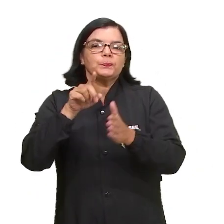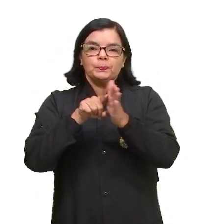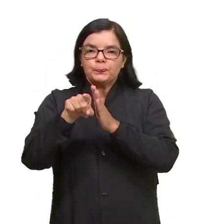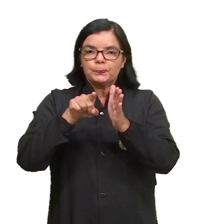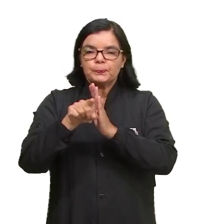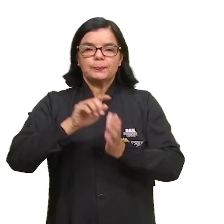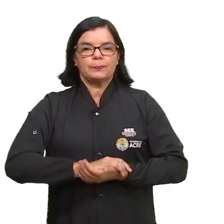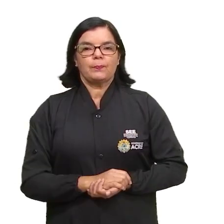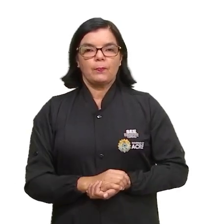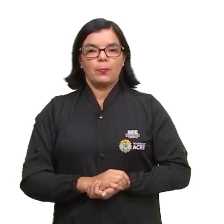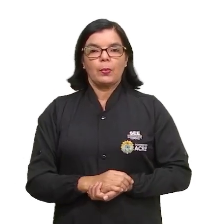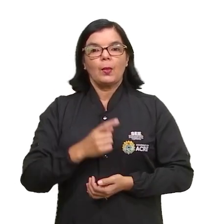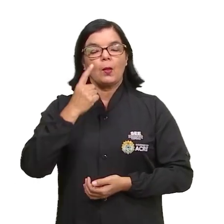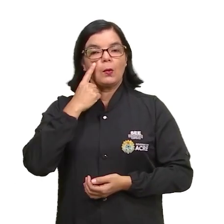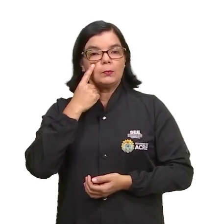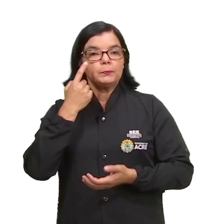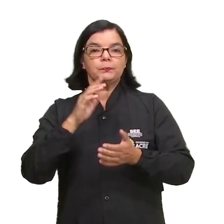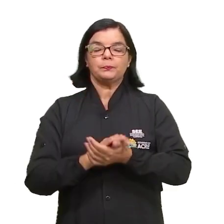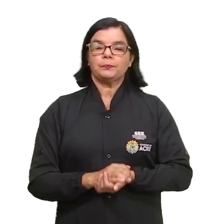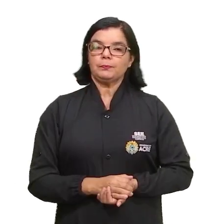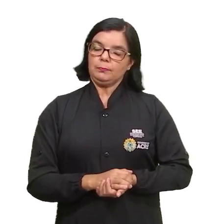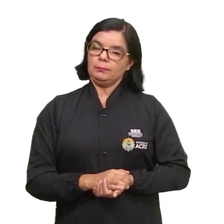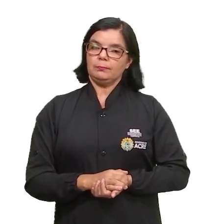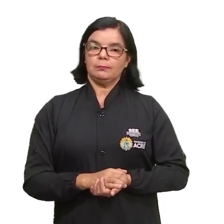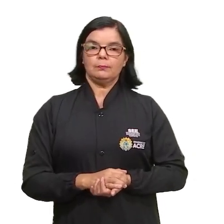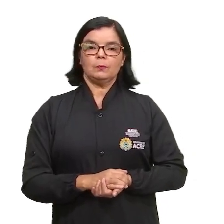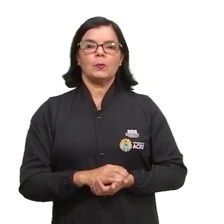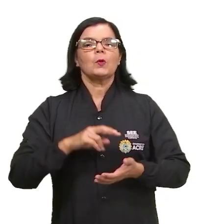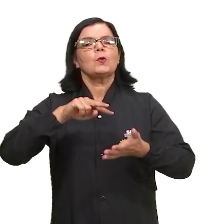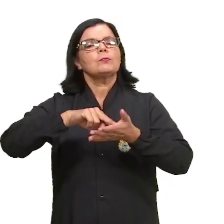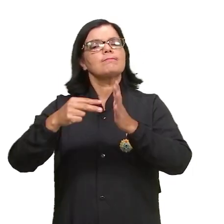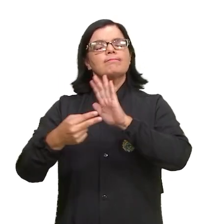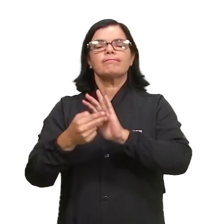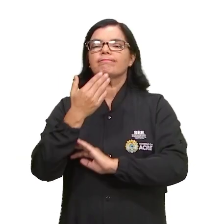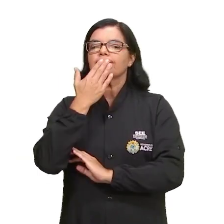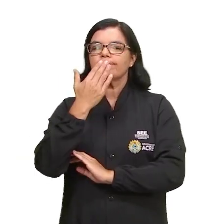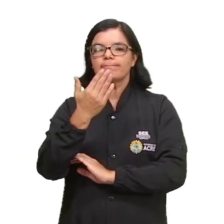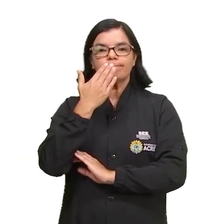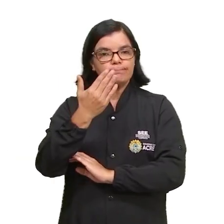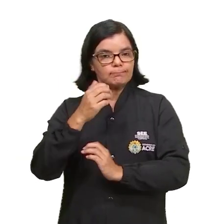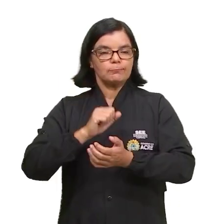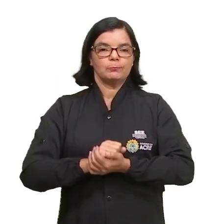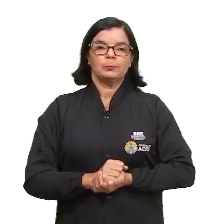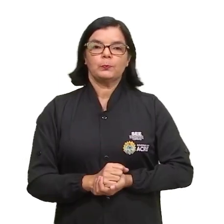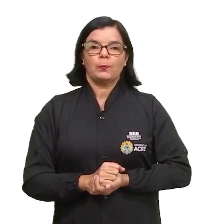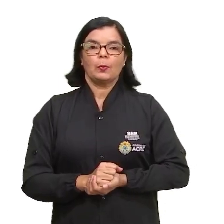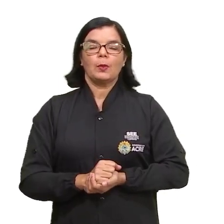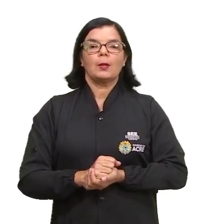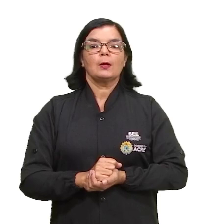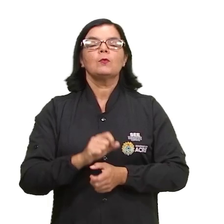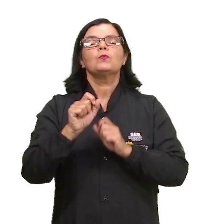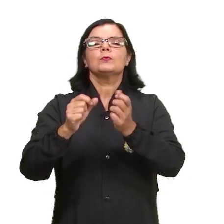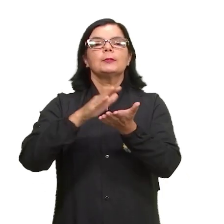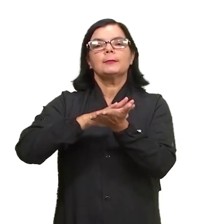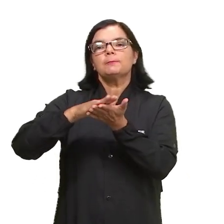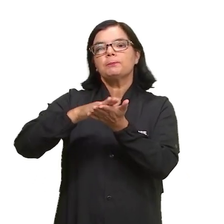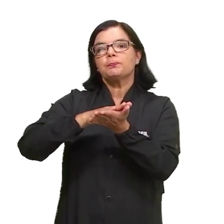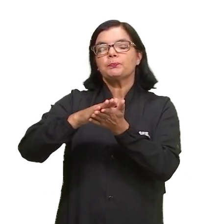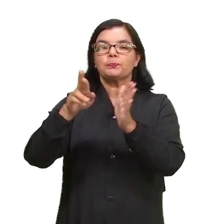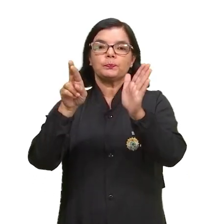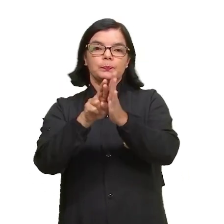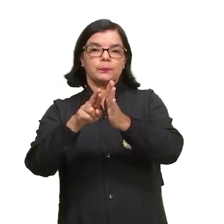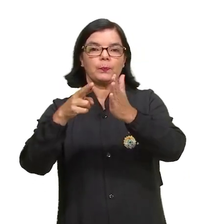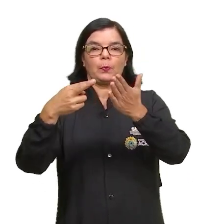questão. Retomando então, o que a questão está pedindo? Olha só, o que as capas da